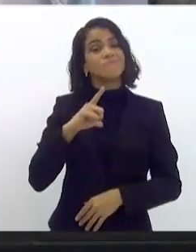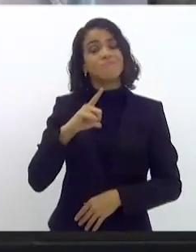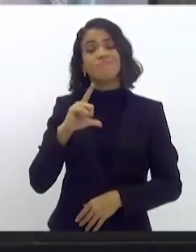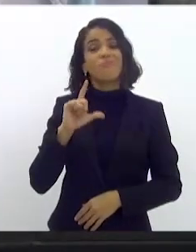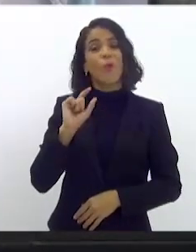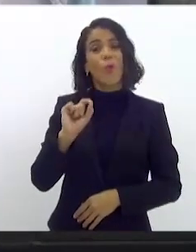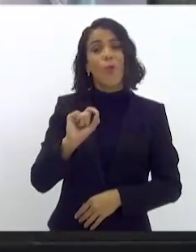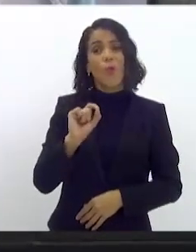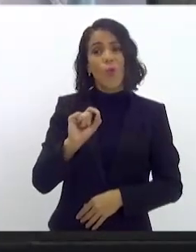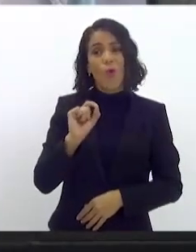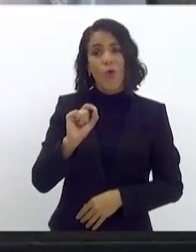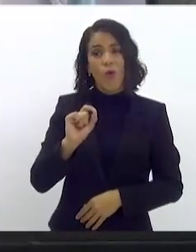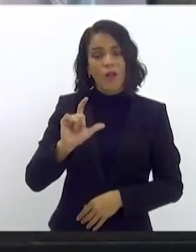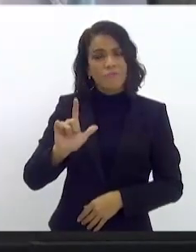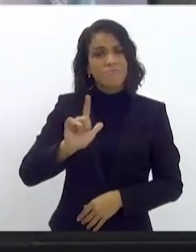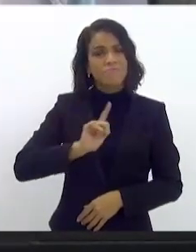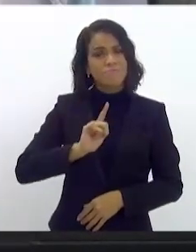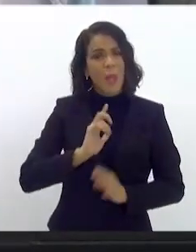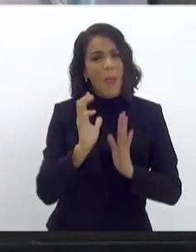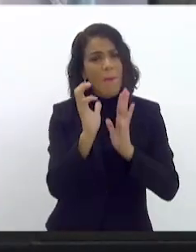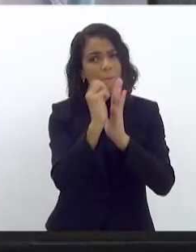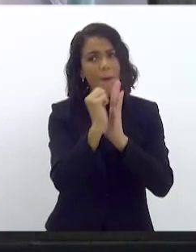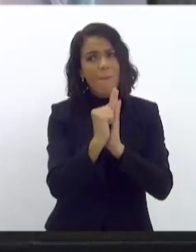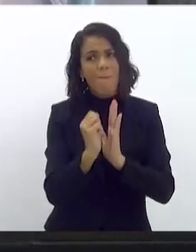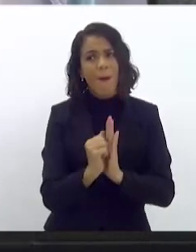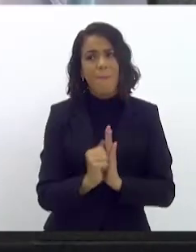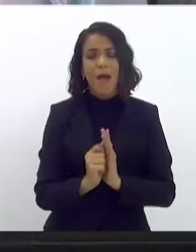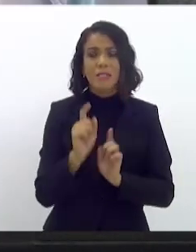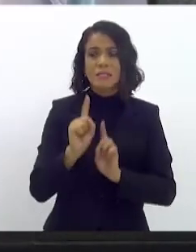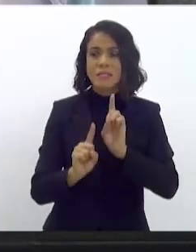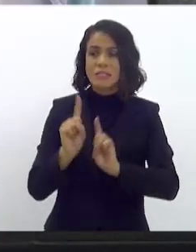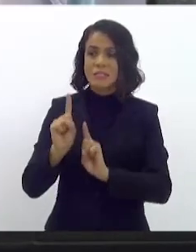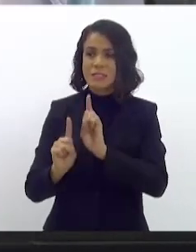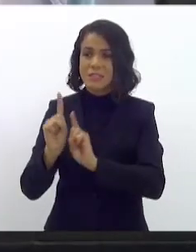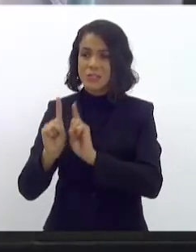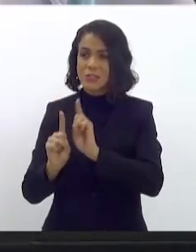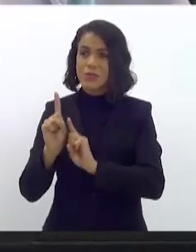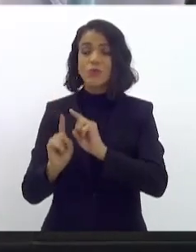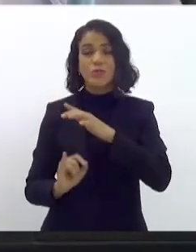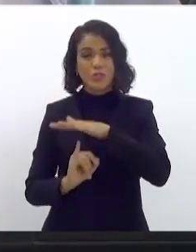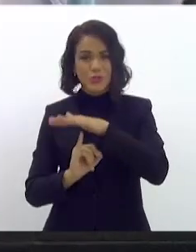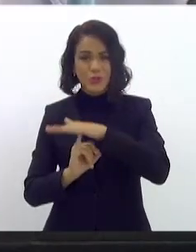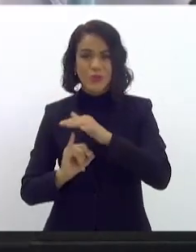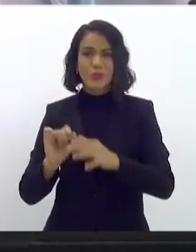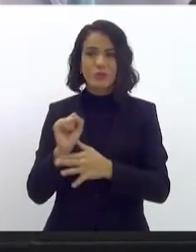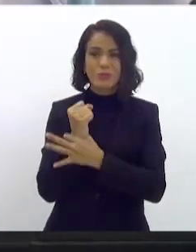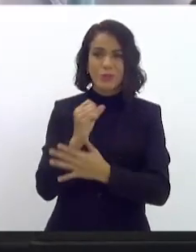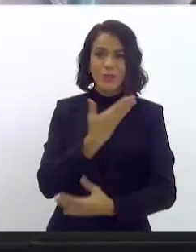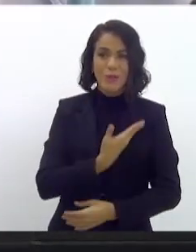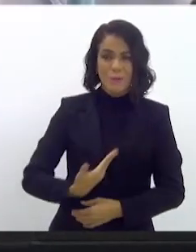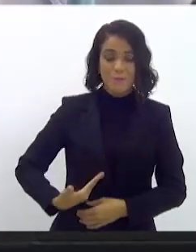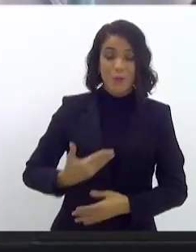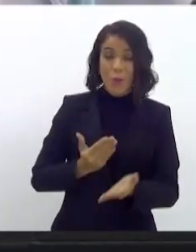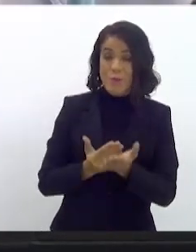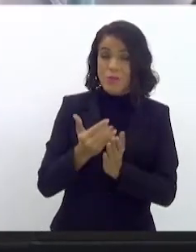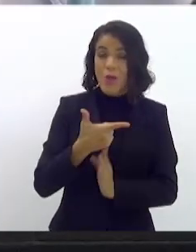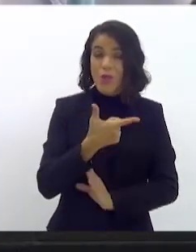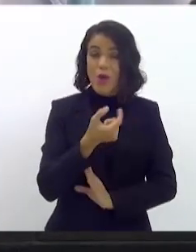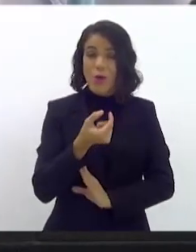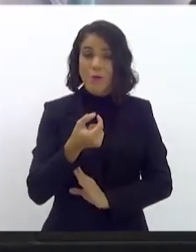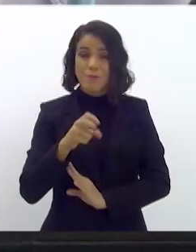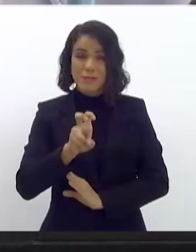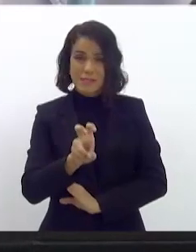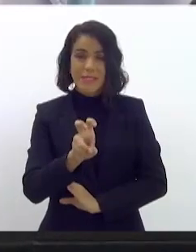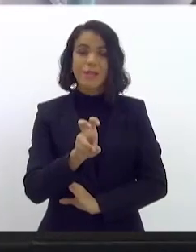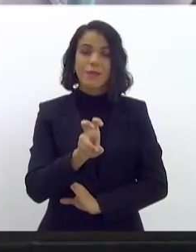os dados estatísticos. E o Instituto de Segurança Pública tem uma expertise desde 2005